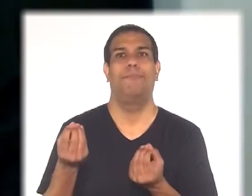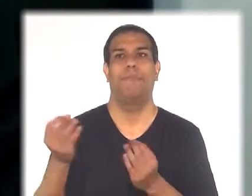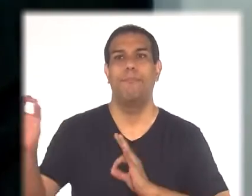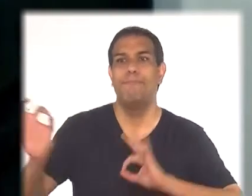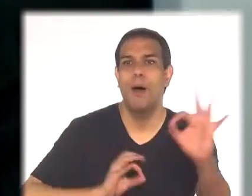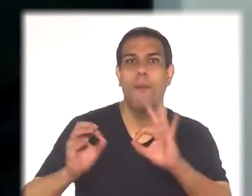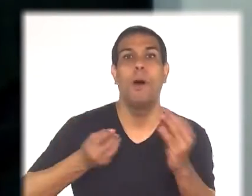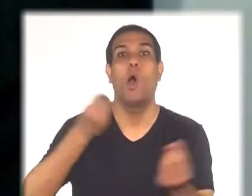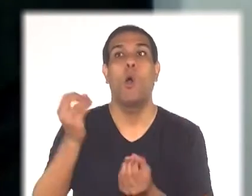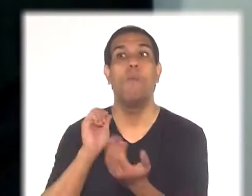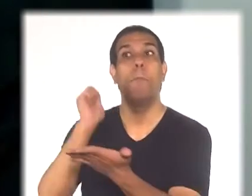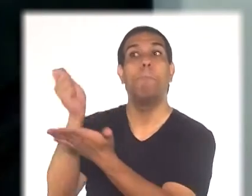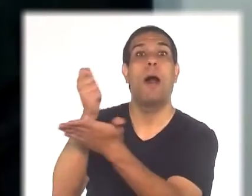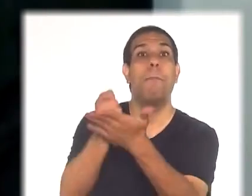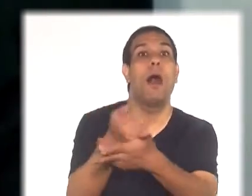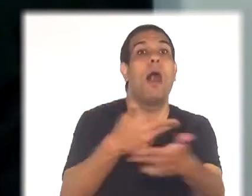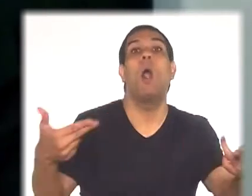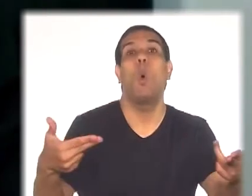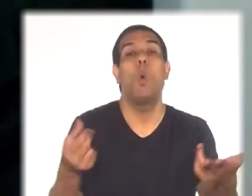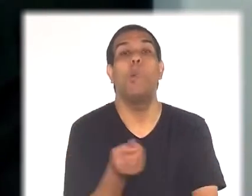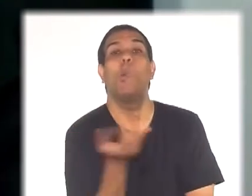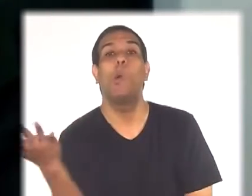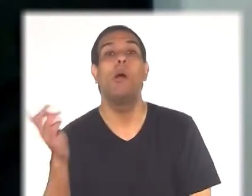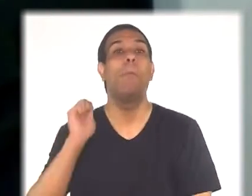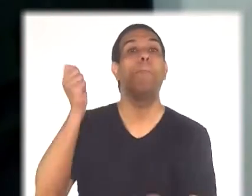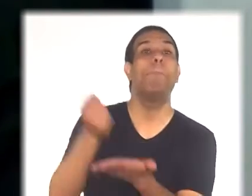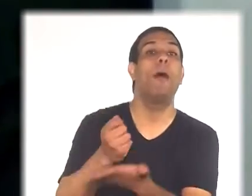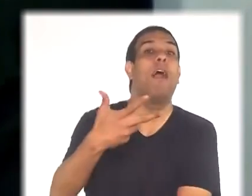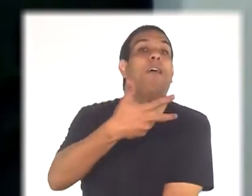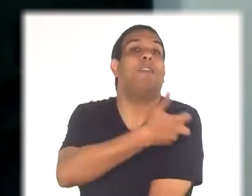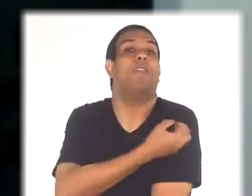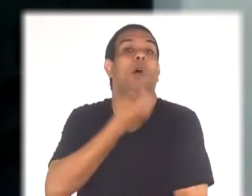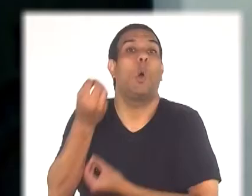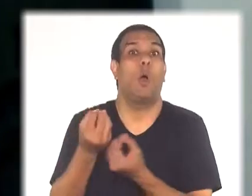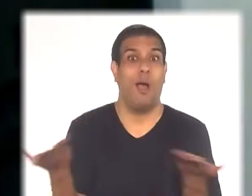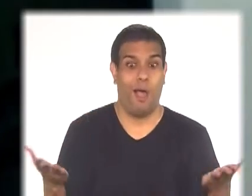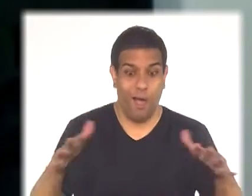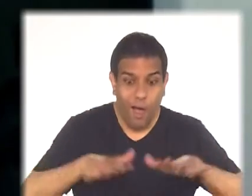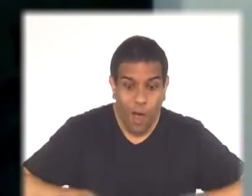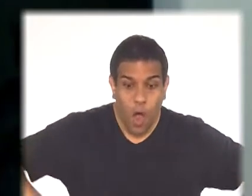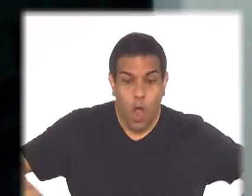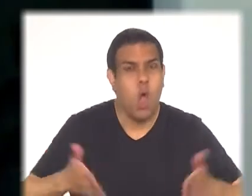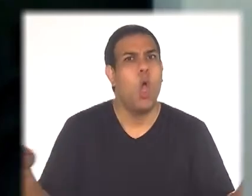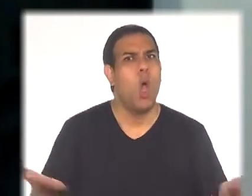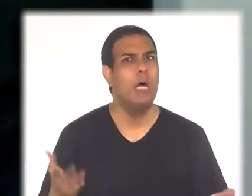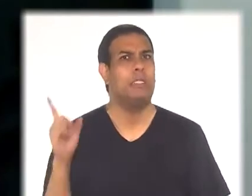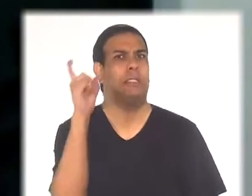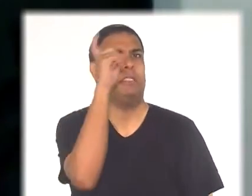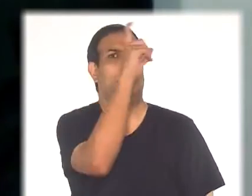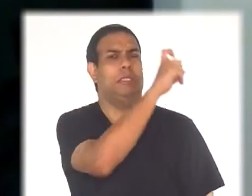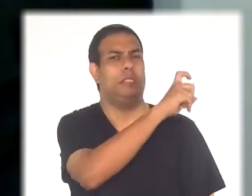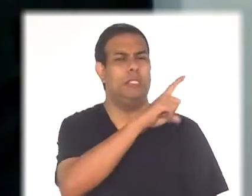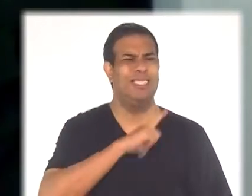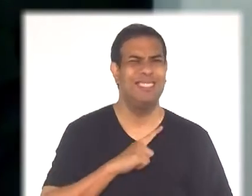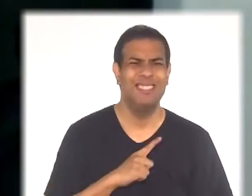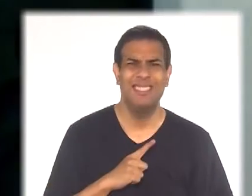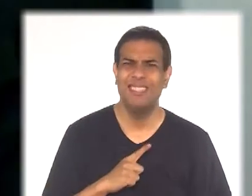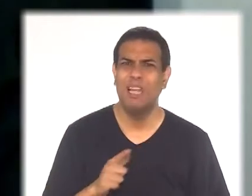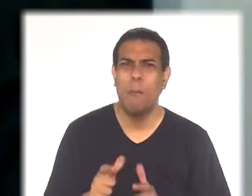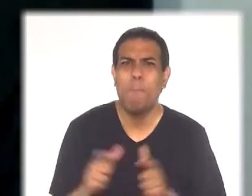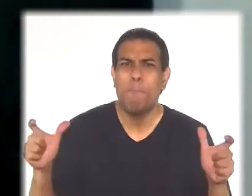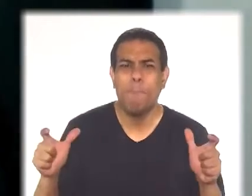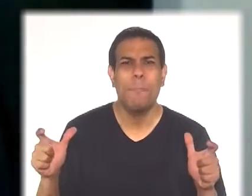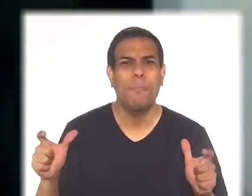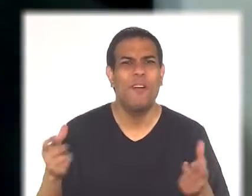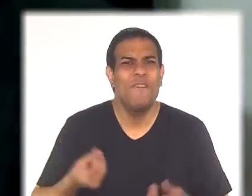as condições de logística e do preço. Aqui vale a pena salientar que nós estamos aí trabalhando com um cenário onde dificilmente